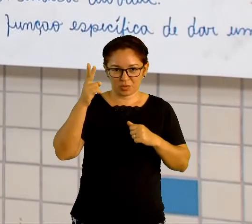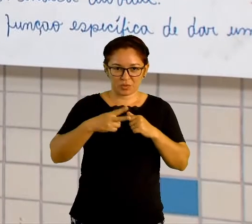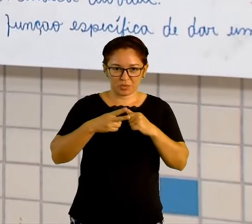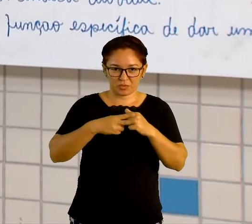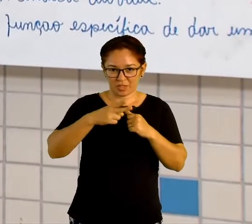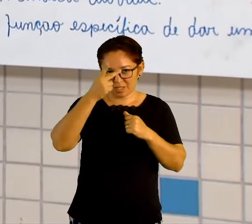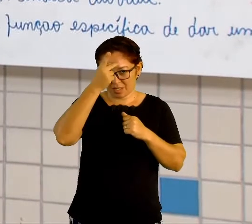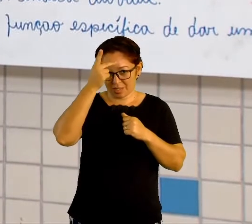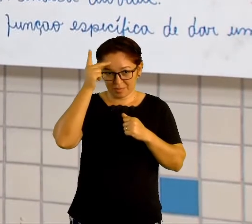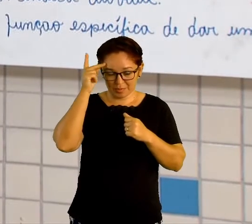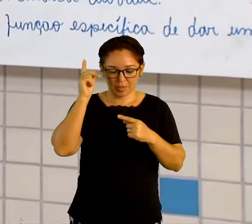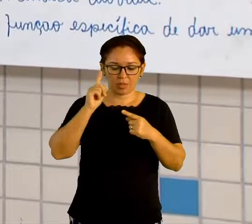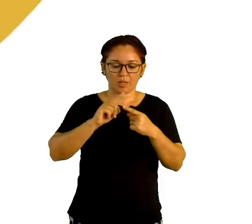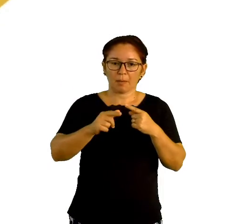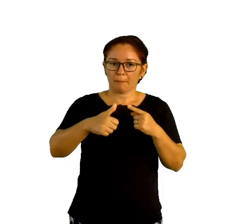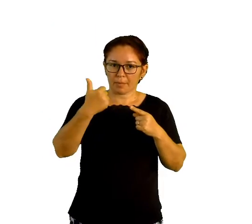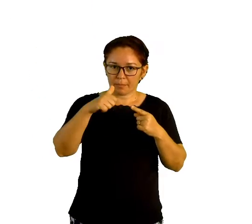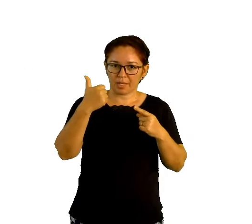e terceira pessoa.